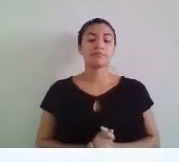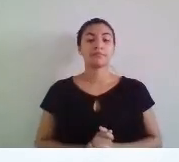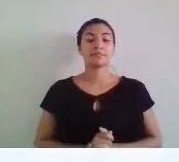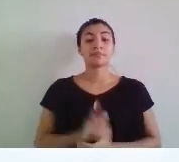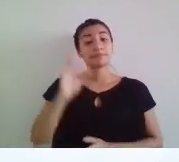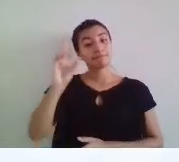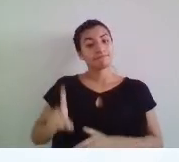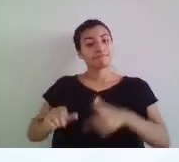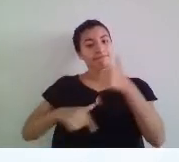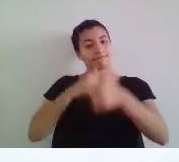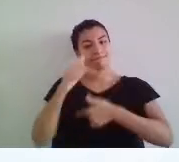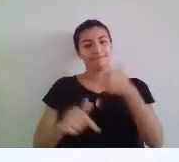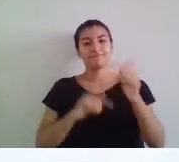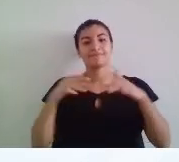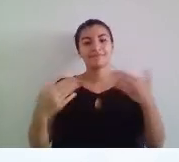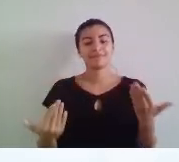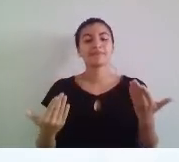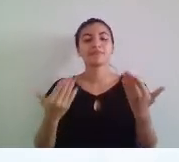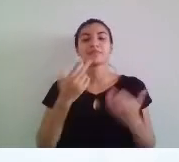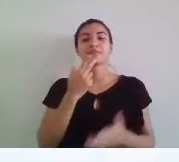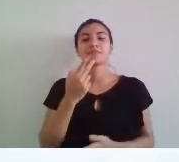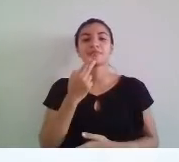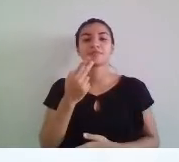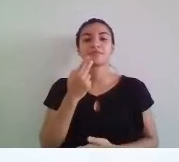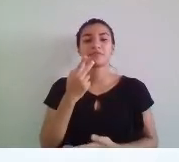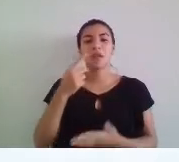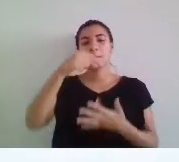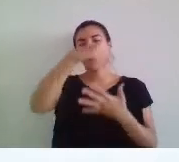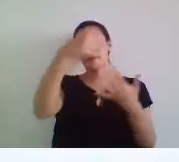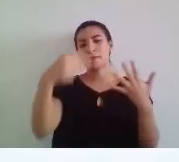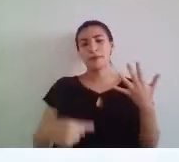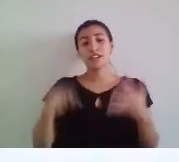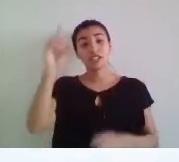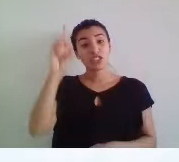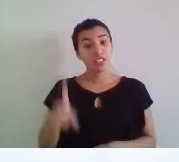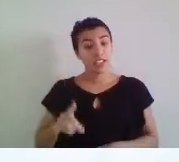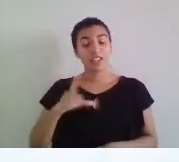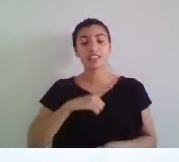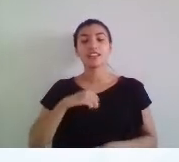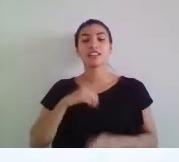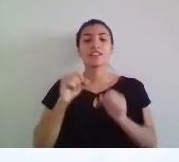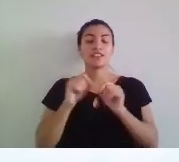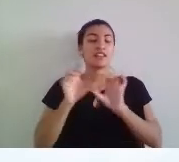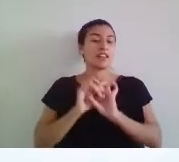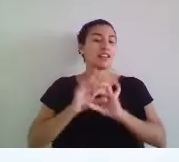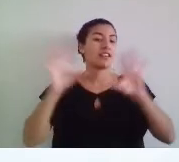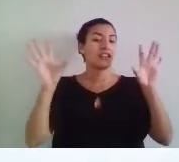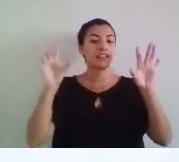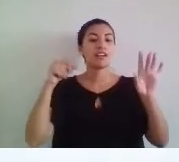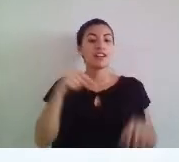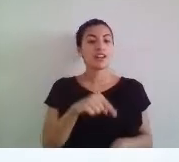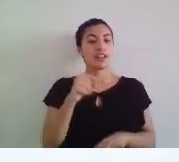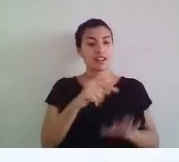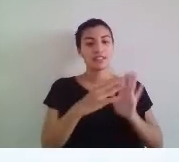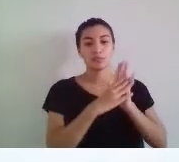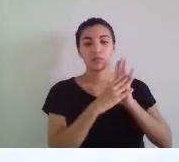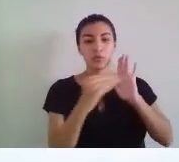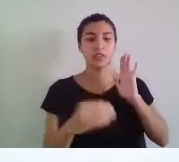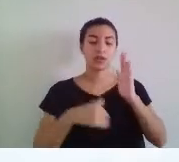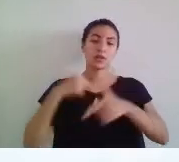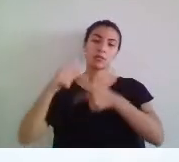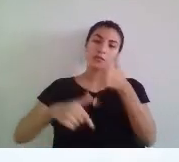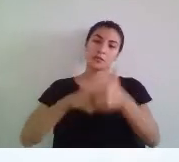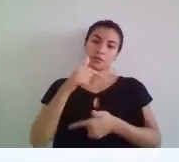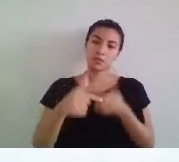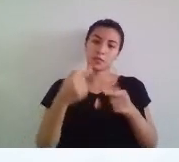do trabalho, portanto, então, quando garante essa série de direitos, acaba legitimando a manutenção desse próprio modelo produtivo. Por quê?